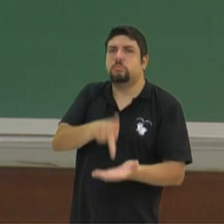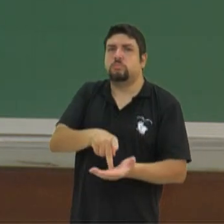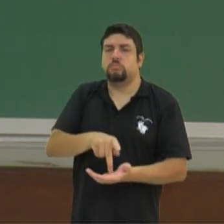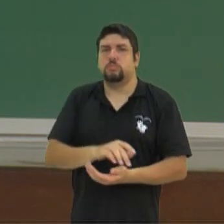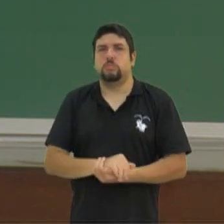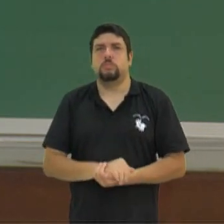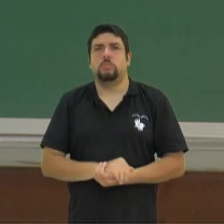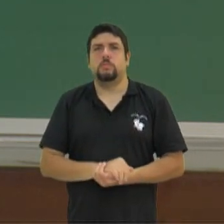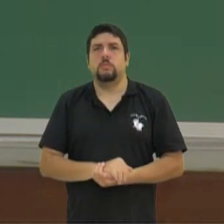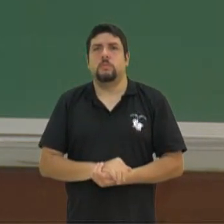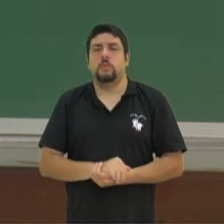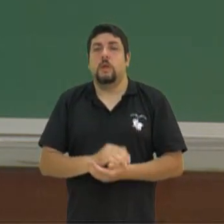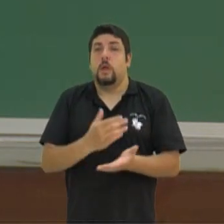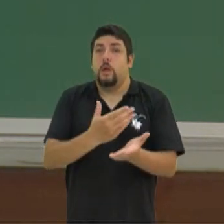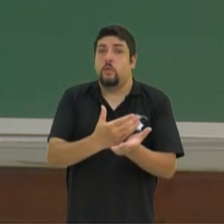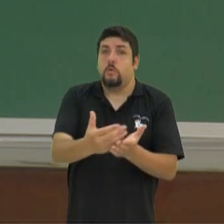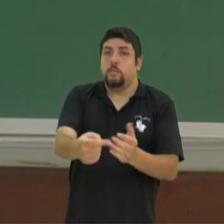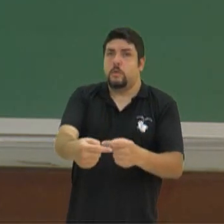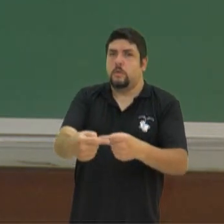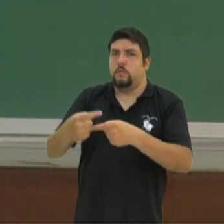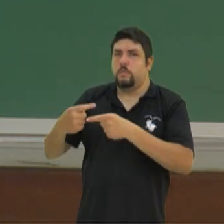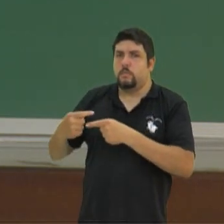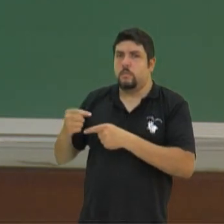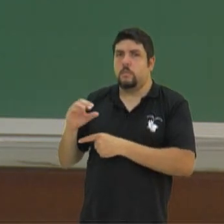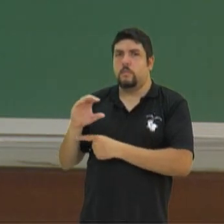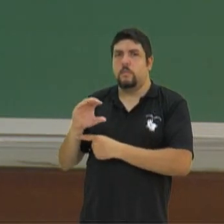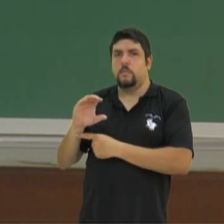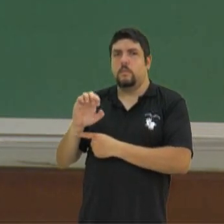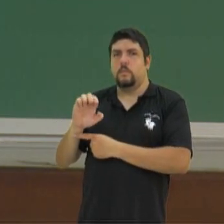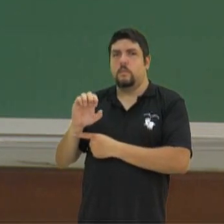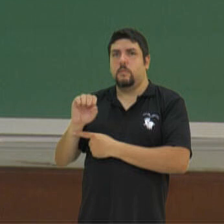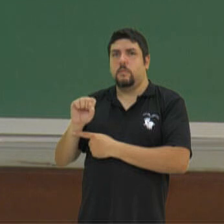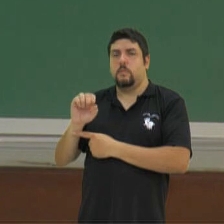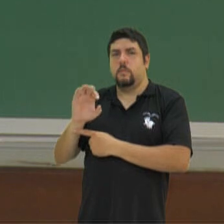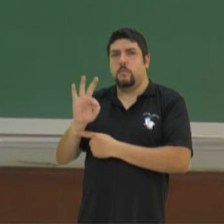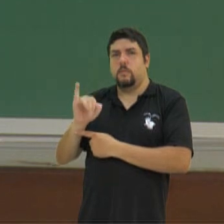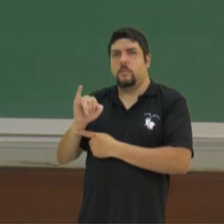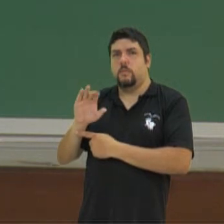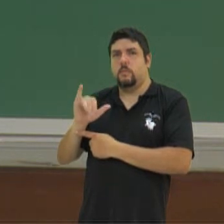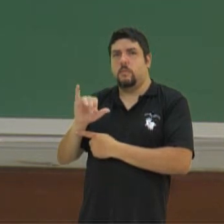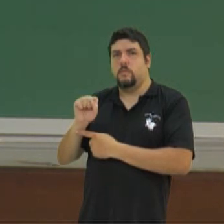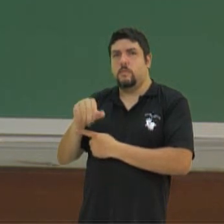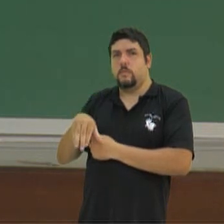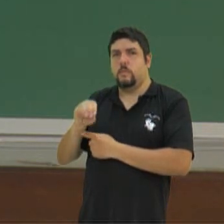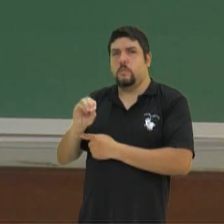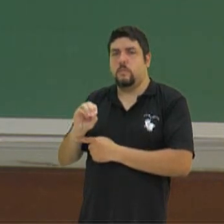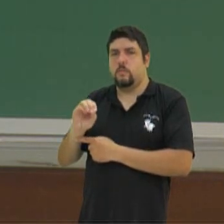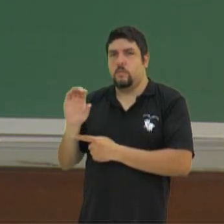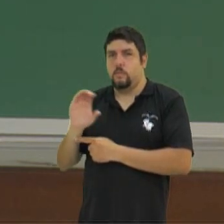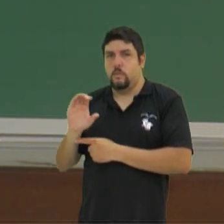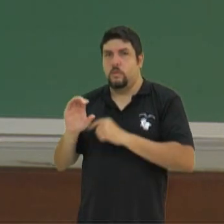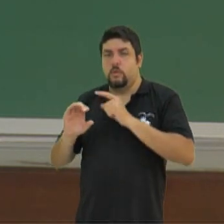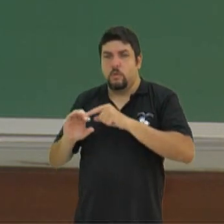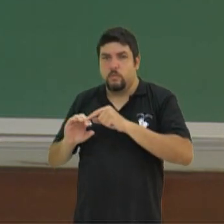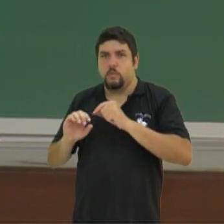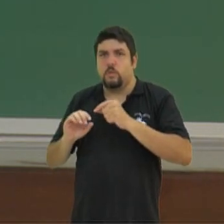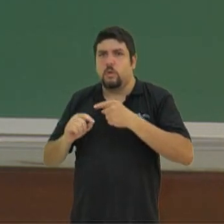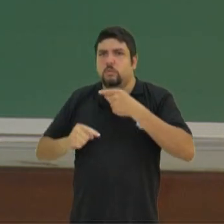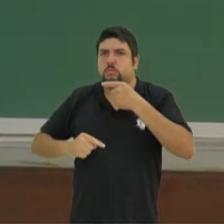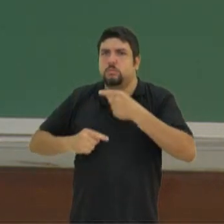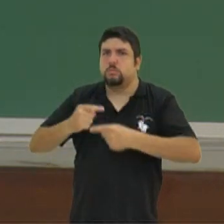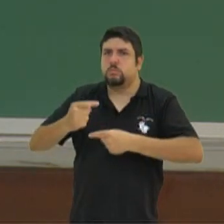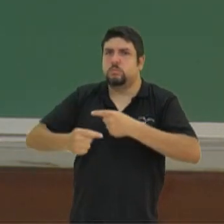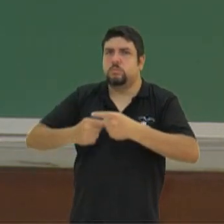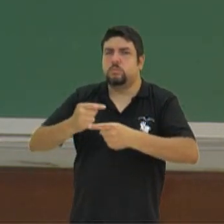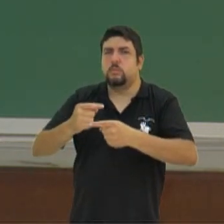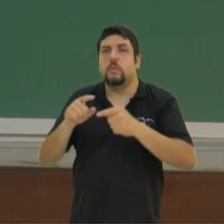falava lá do ceticismo, né? Então Descartes ele inventa isso que hoje a gente compreende como o ceticismo metodológico.